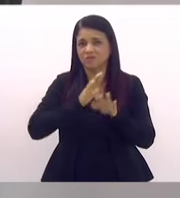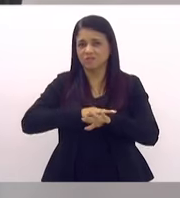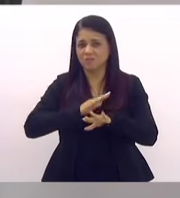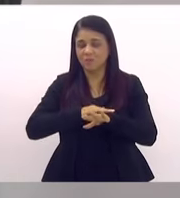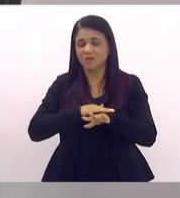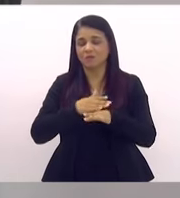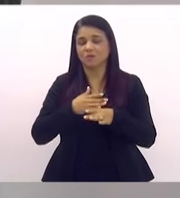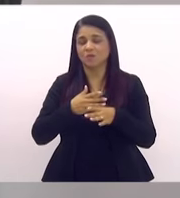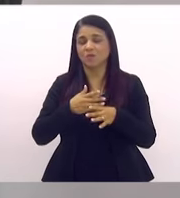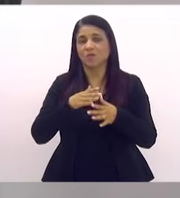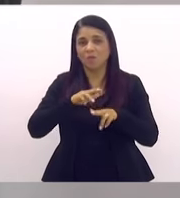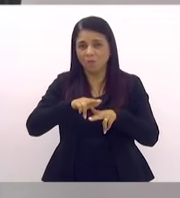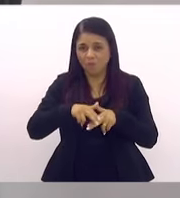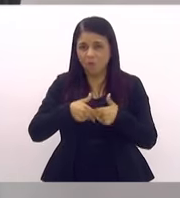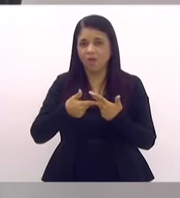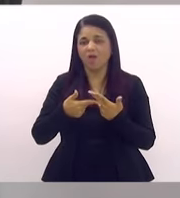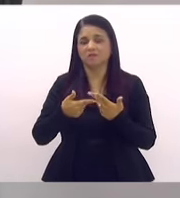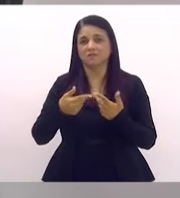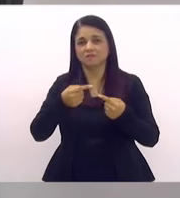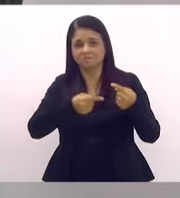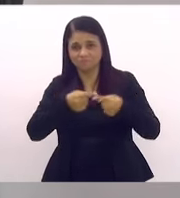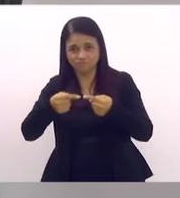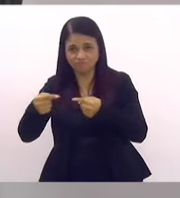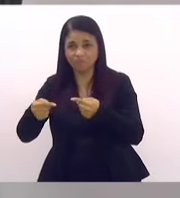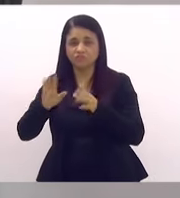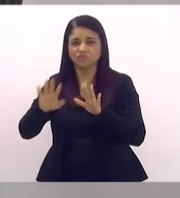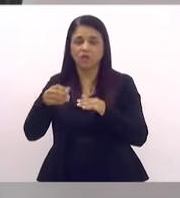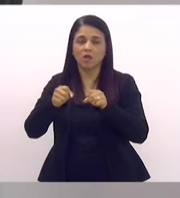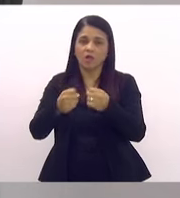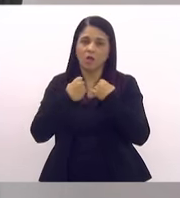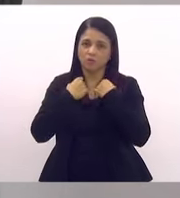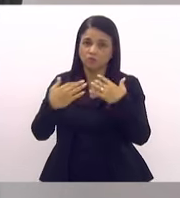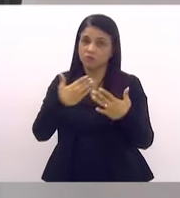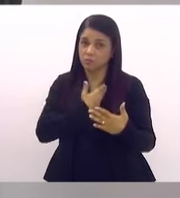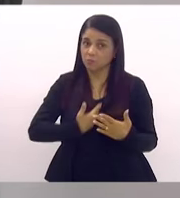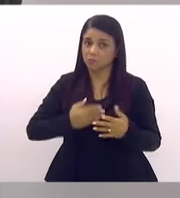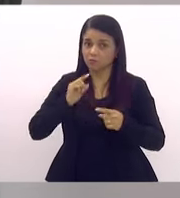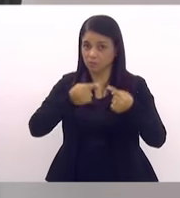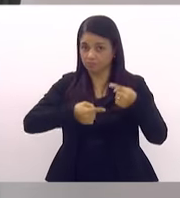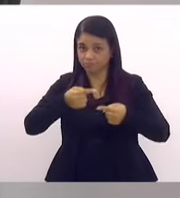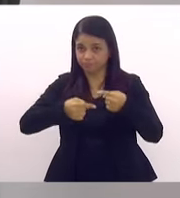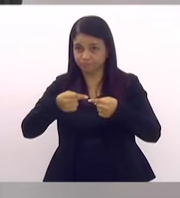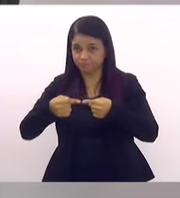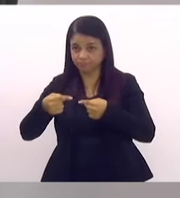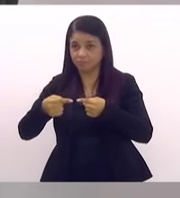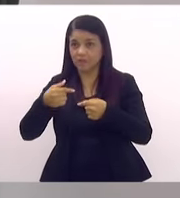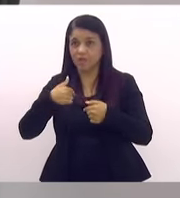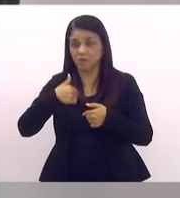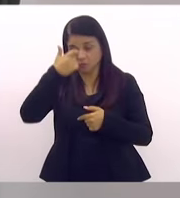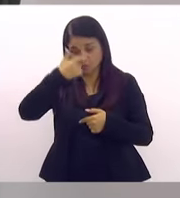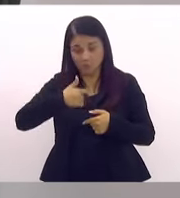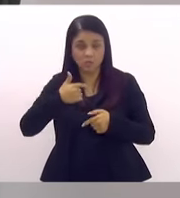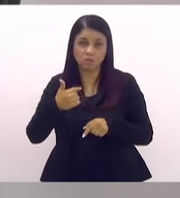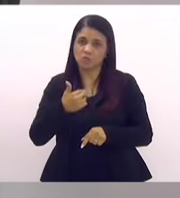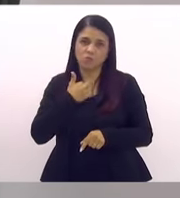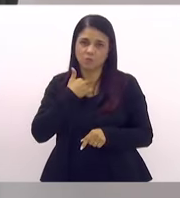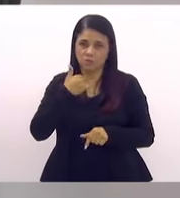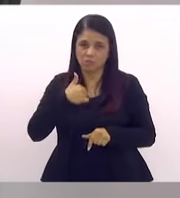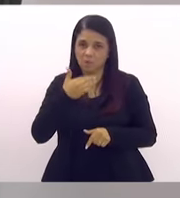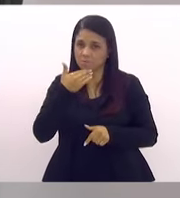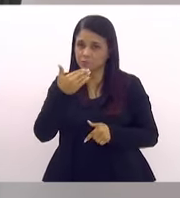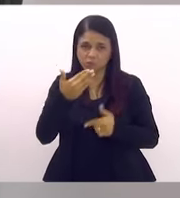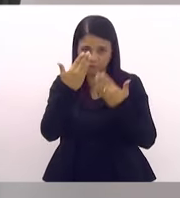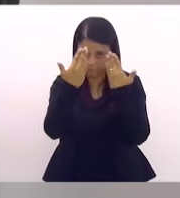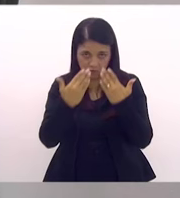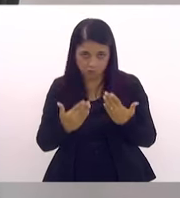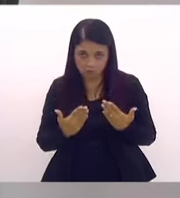inquietação, haja vista que já foi debatido em audiência pública e seria... Eu também, nesse momento, não poderia pedir vista